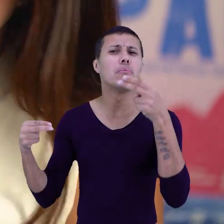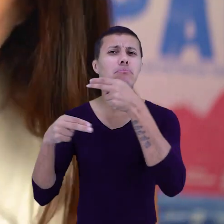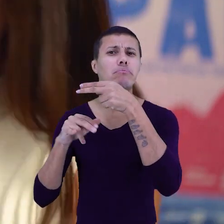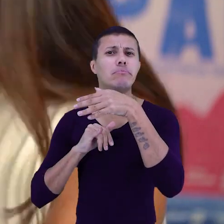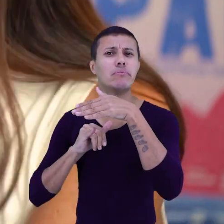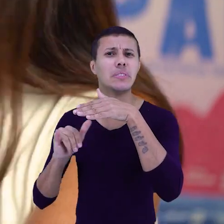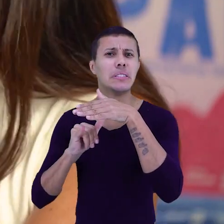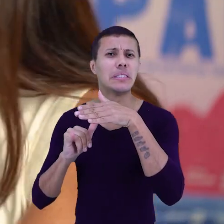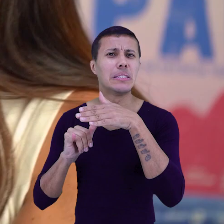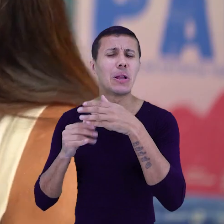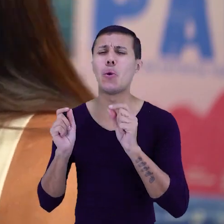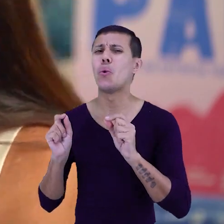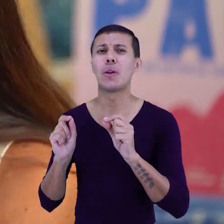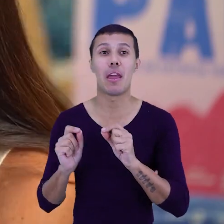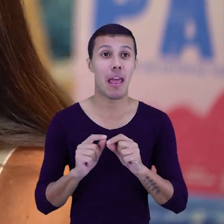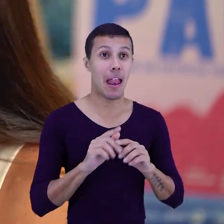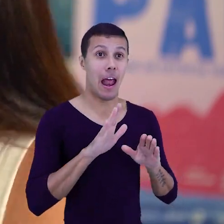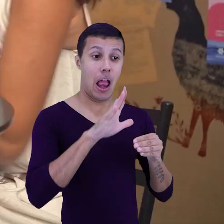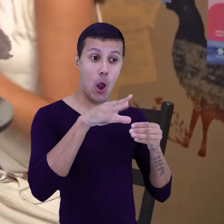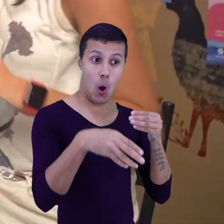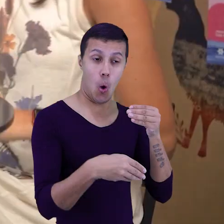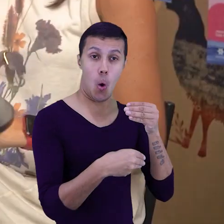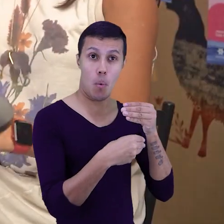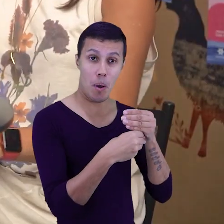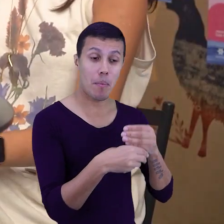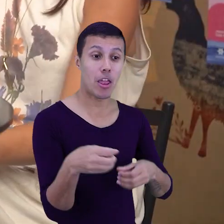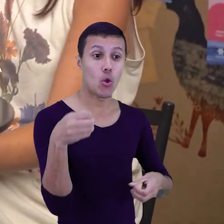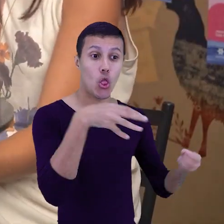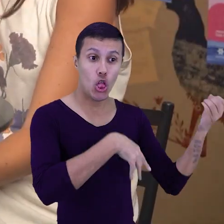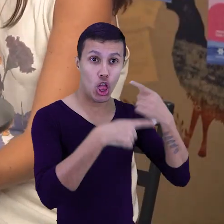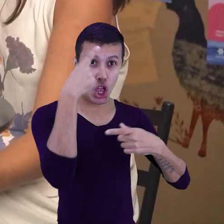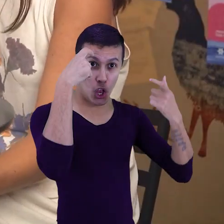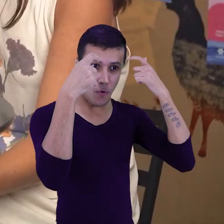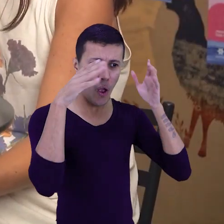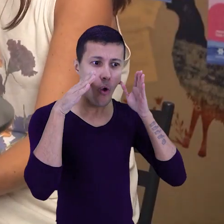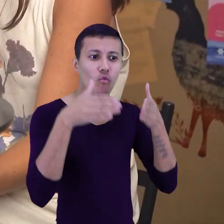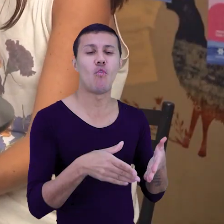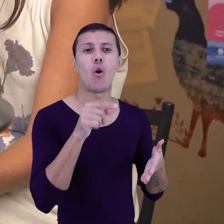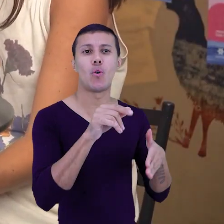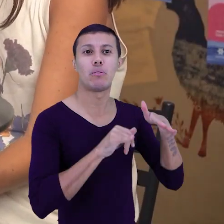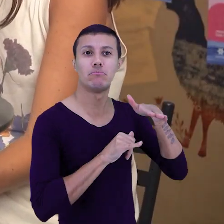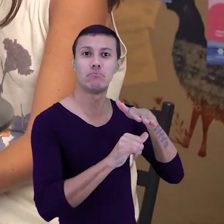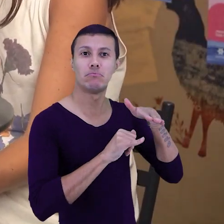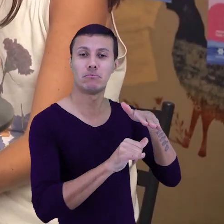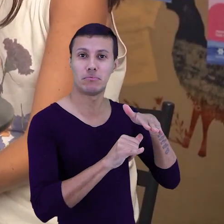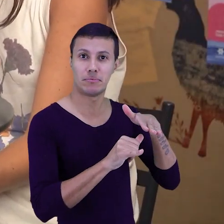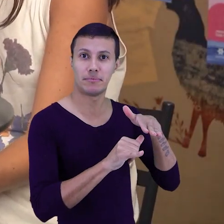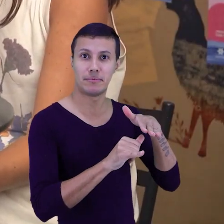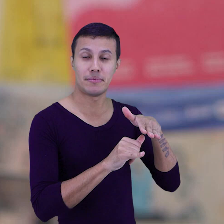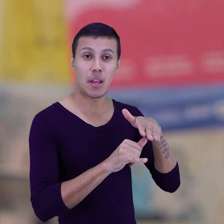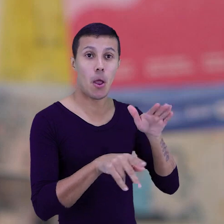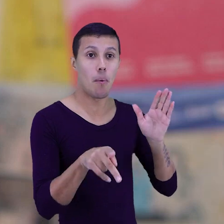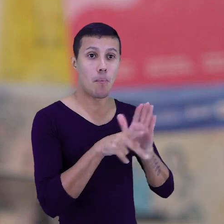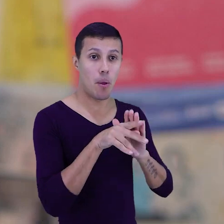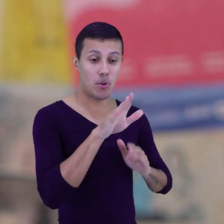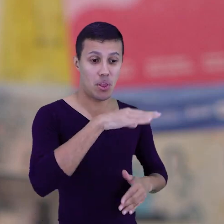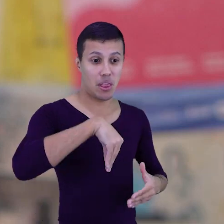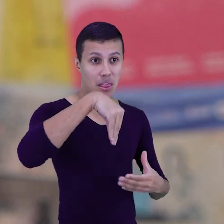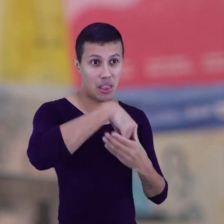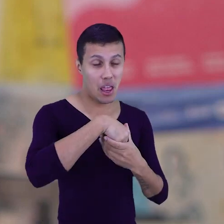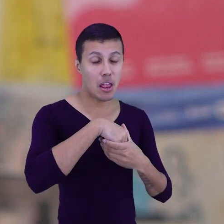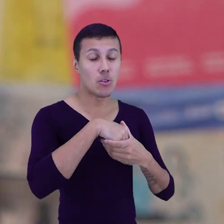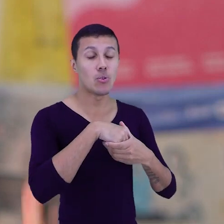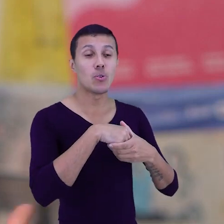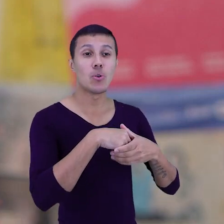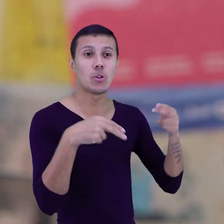É um spin-off? Um braço aí de inovação, né? Um braço que olha mais para startups do Sebrae. Então,